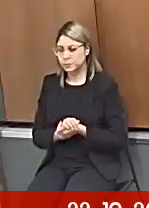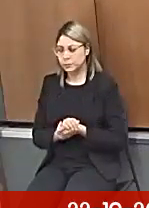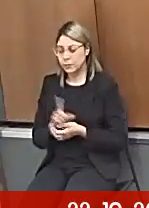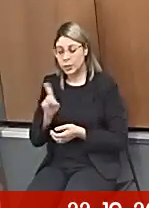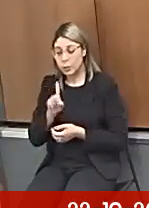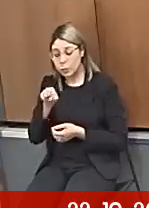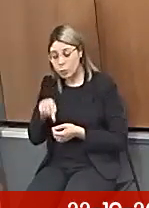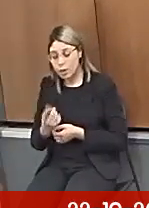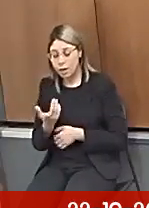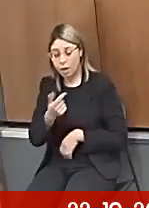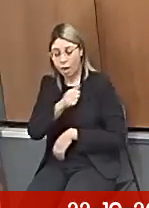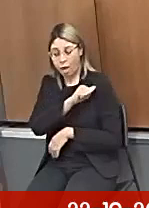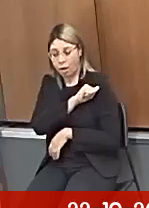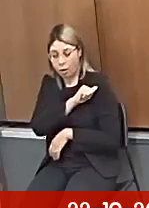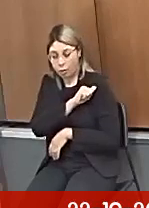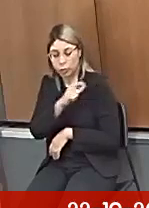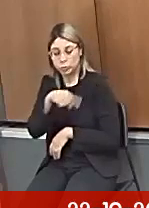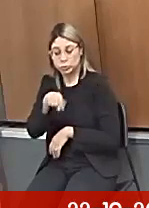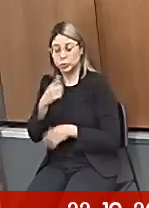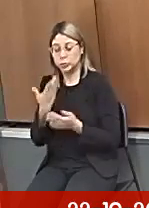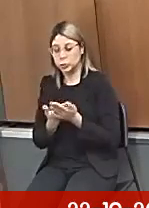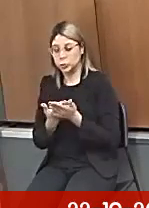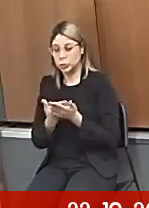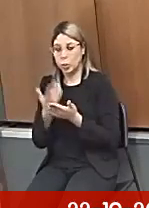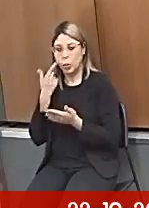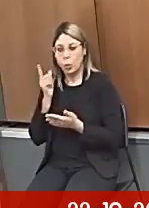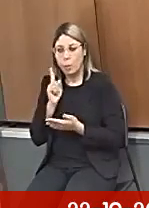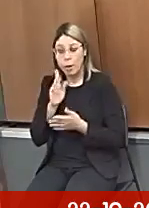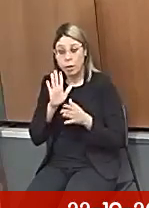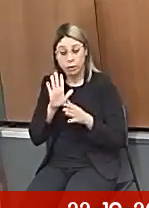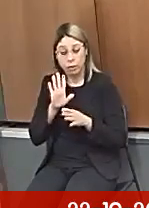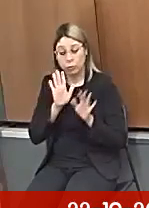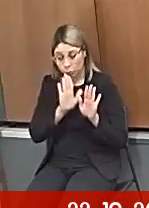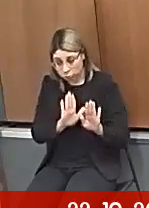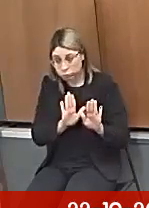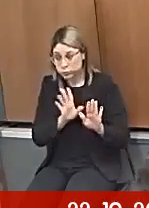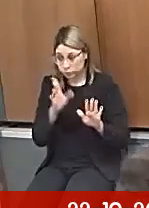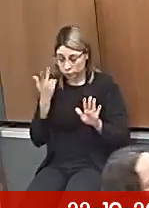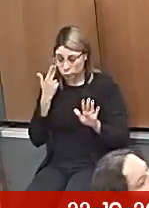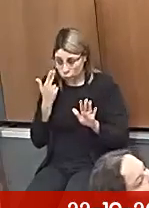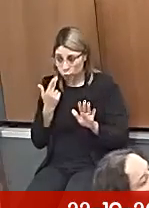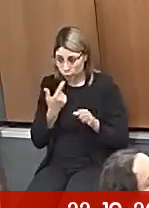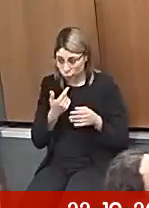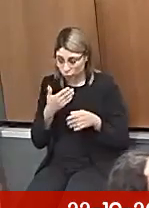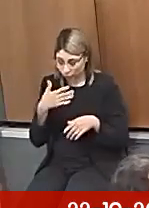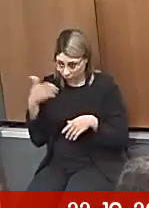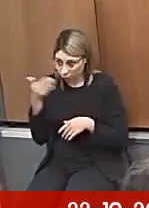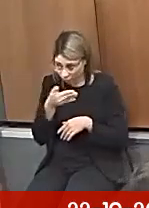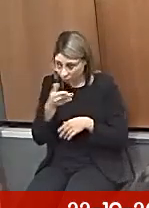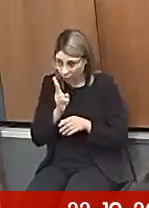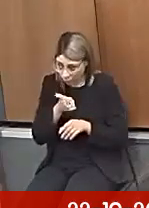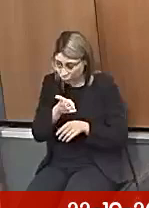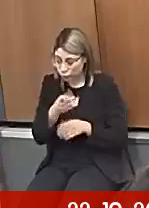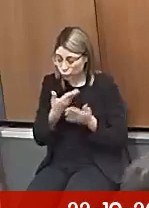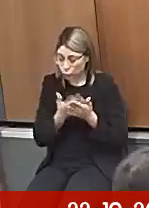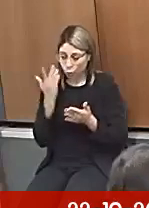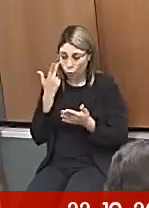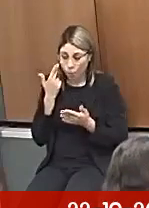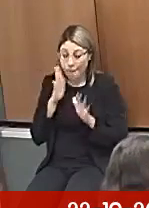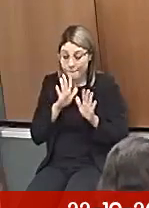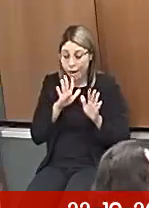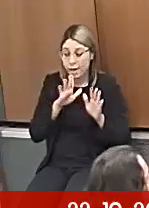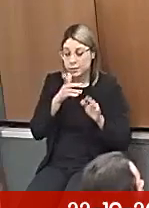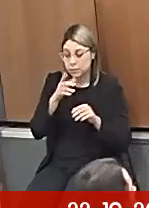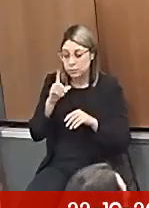mas incluindo esse alunado em horários diferenciados. O que, a inclusão que está acontecendo aí não